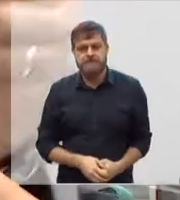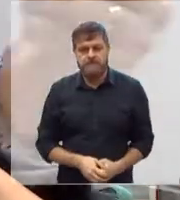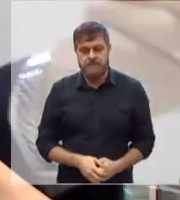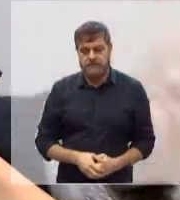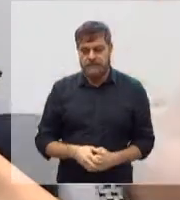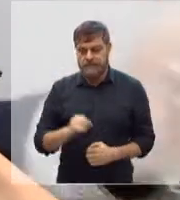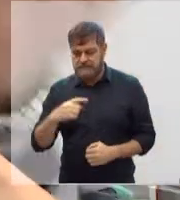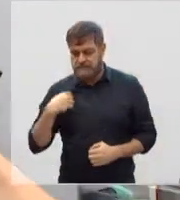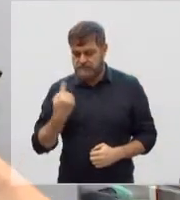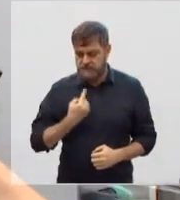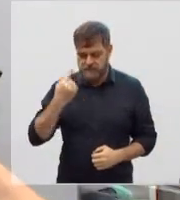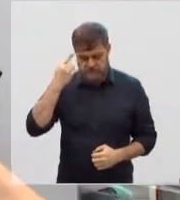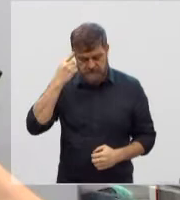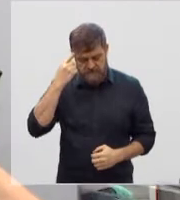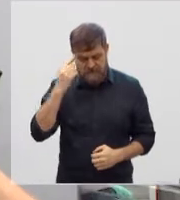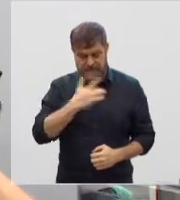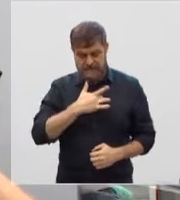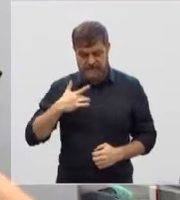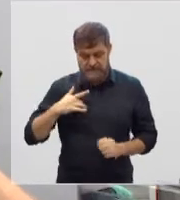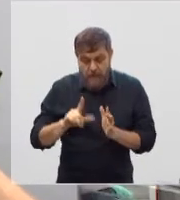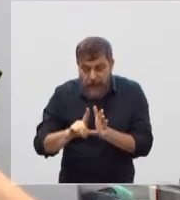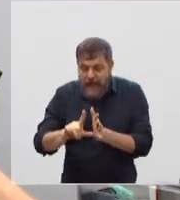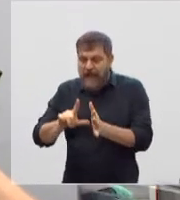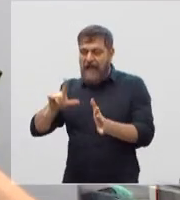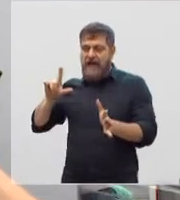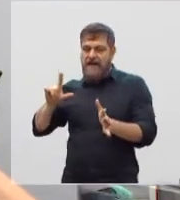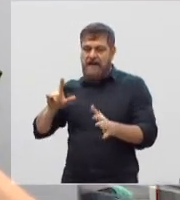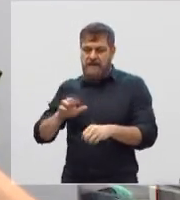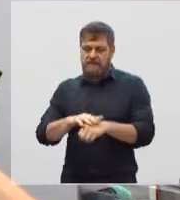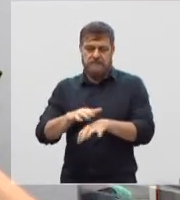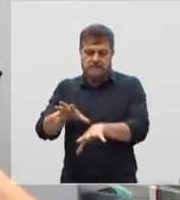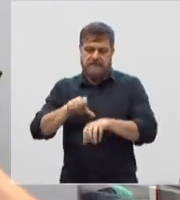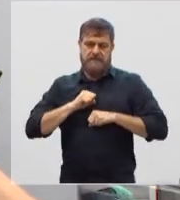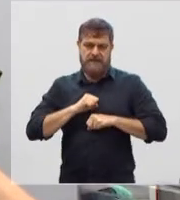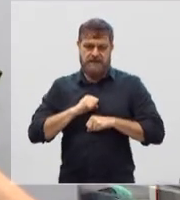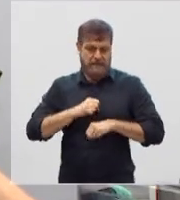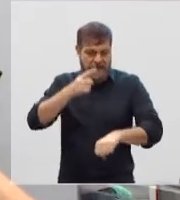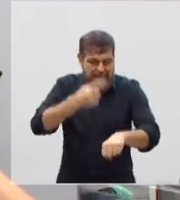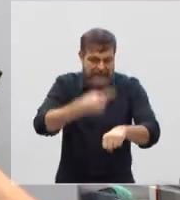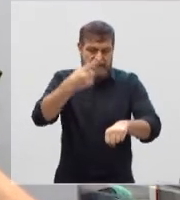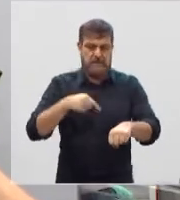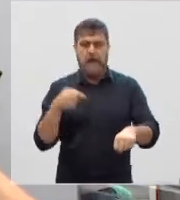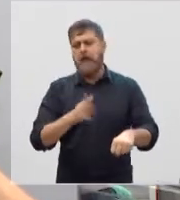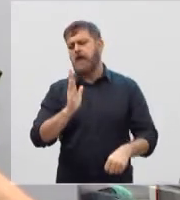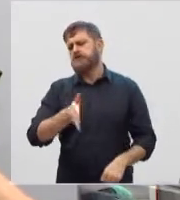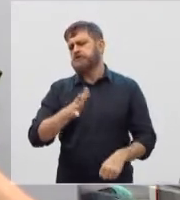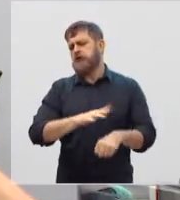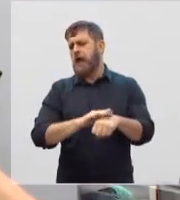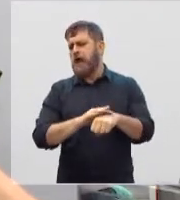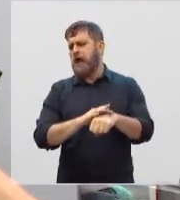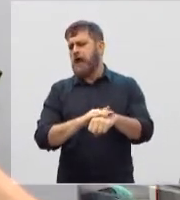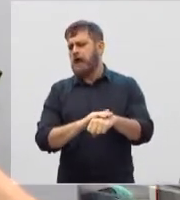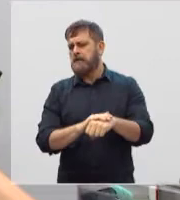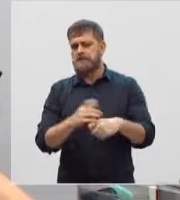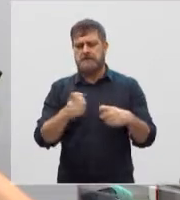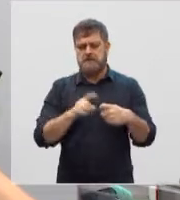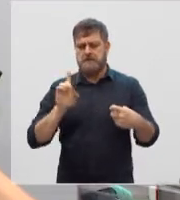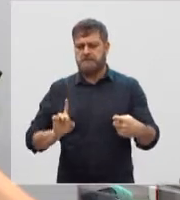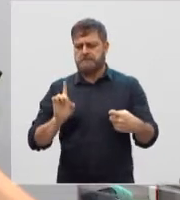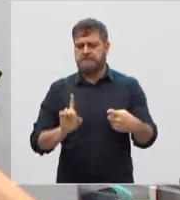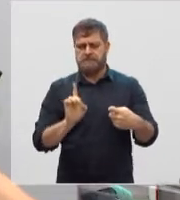até na questão da saúde, a saúde preventiva. Que eu não vou lá a hora que não tem mais o que fazer, eu vou